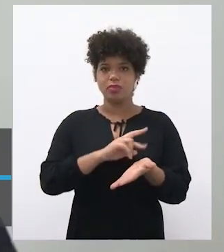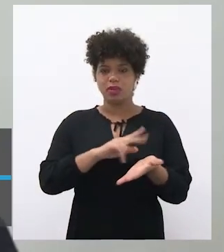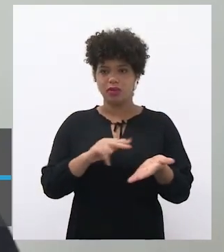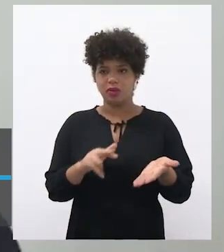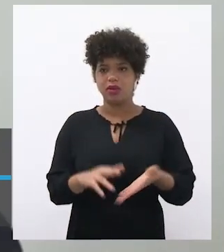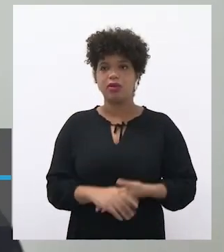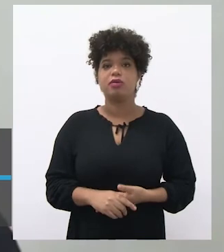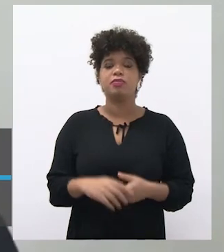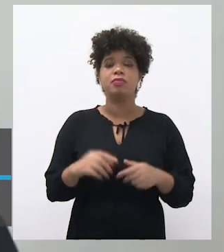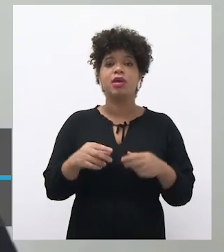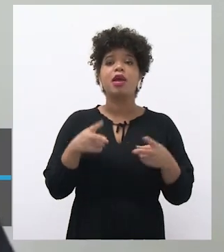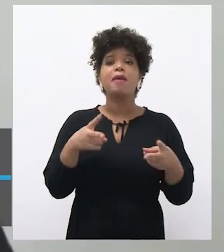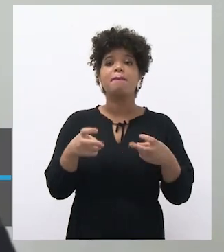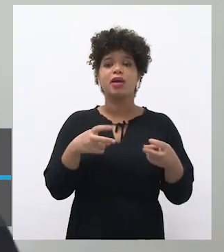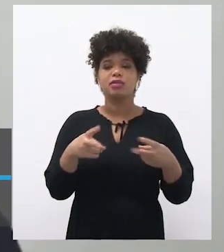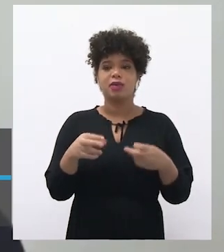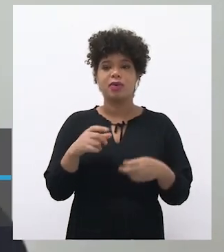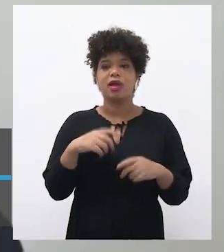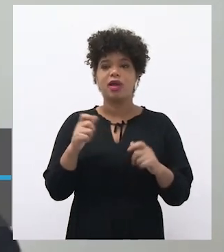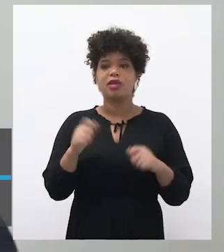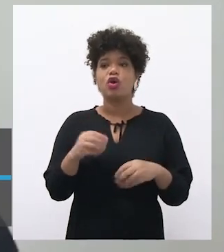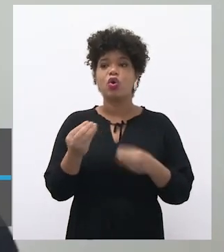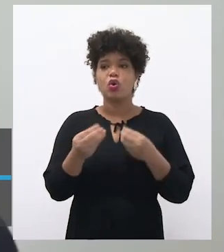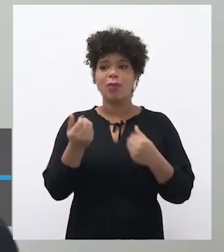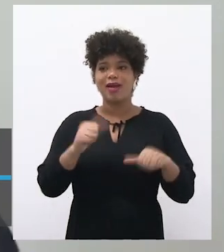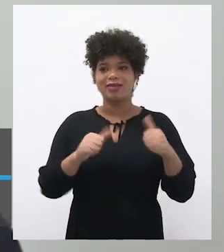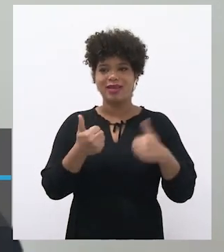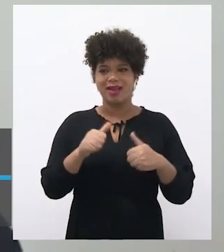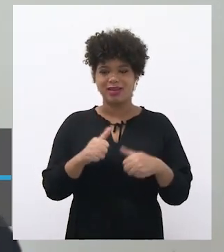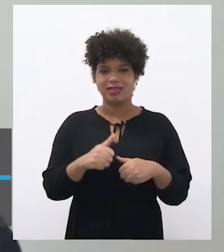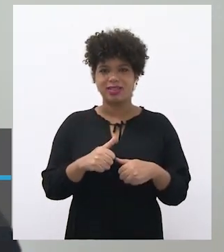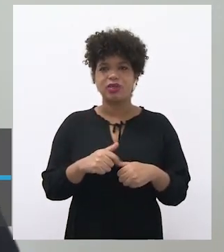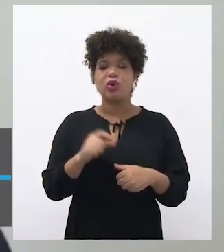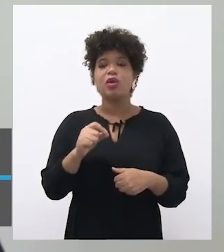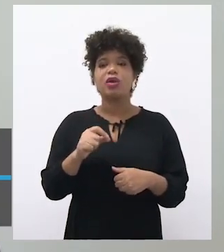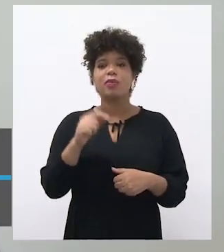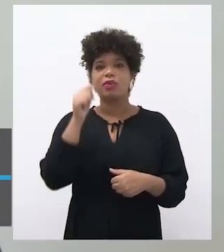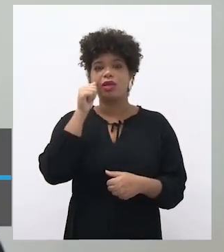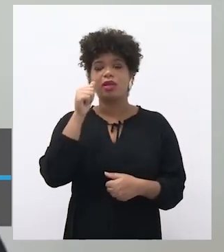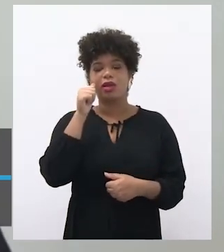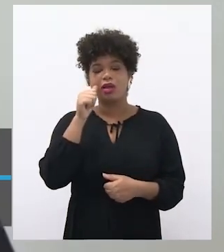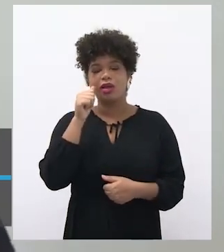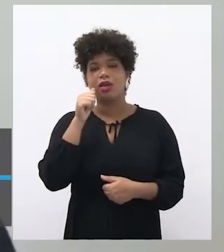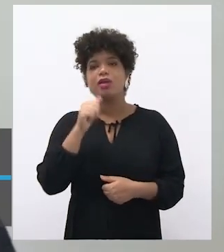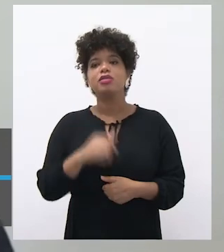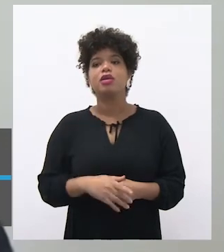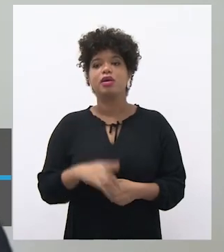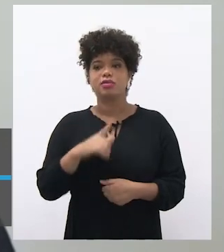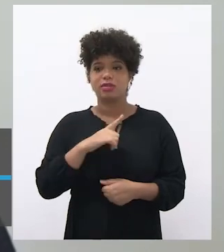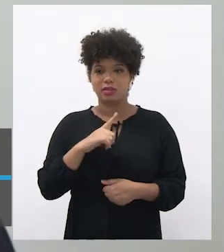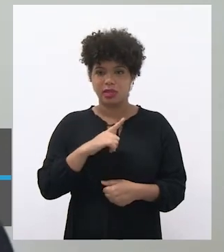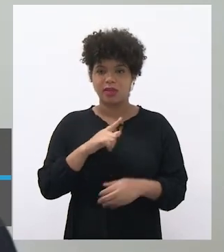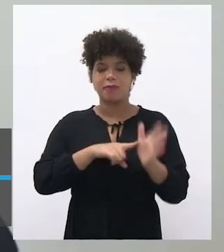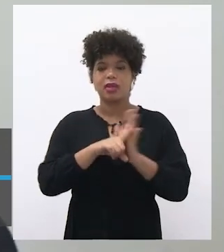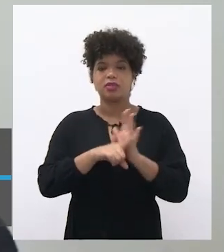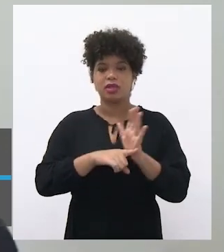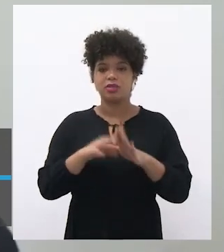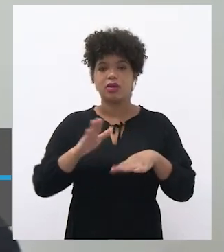positivo também a inclusão desses direitos das mulheres em uma agenda nacional como decorrência dessas